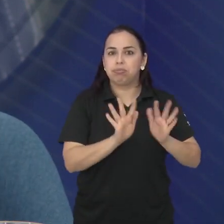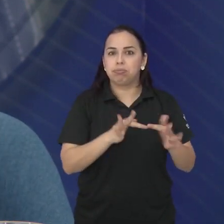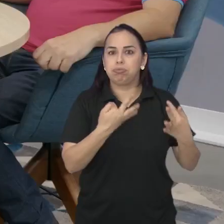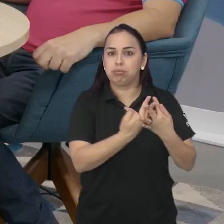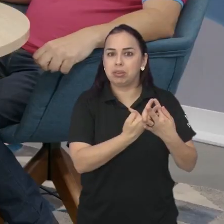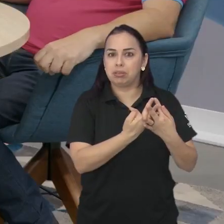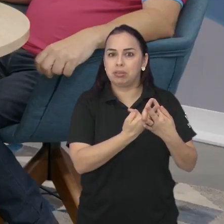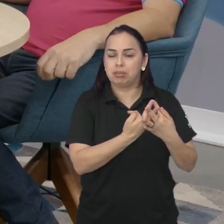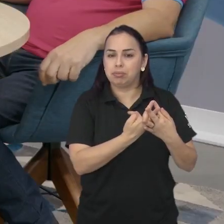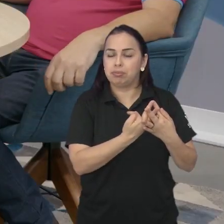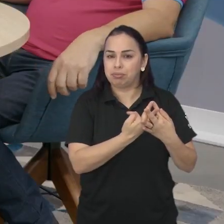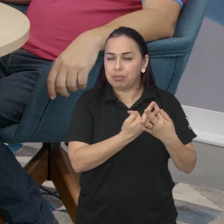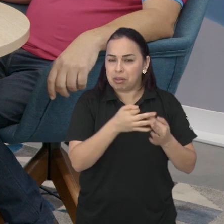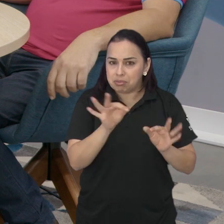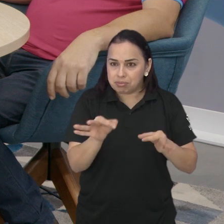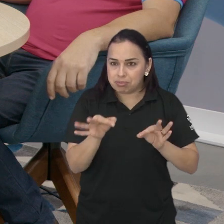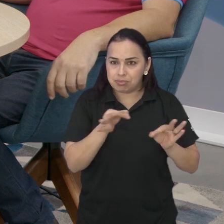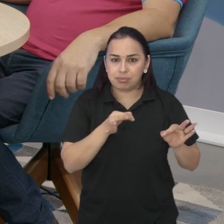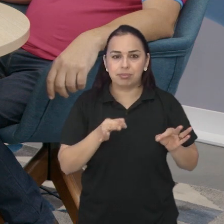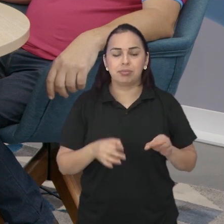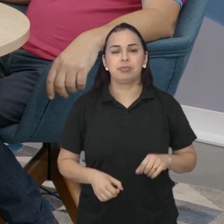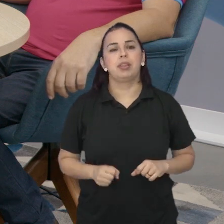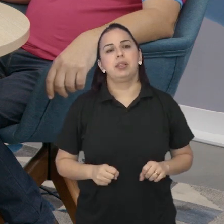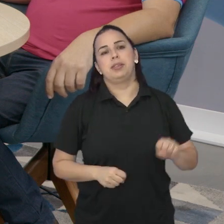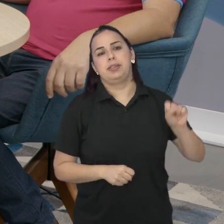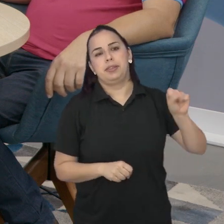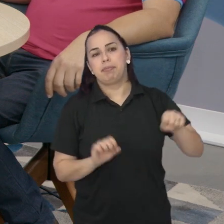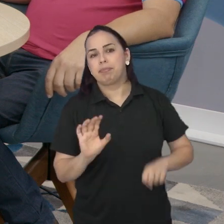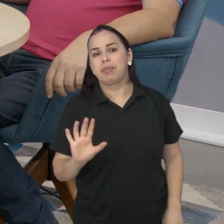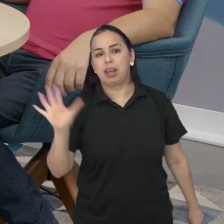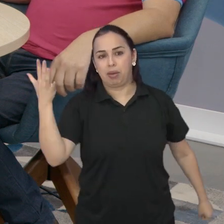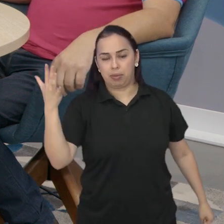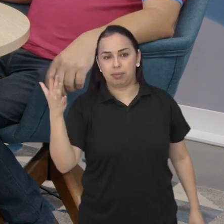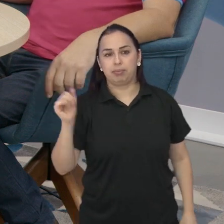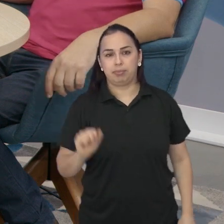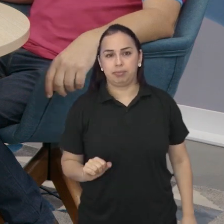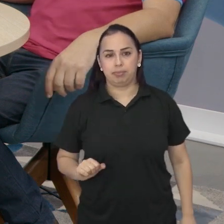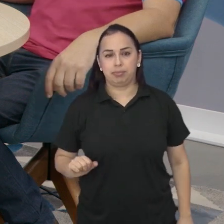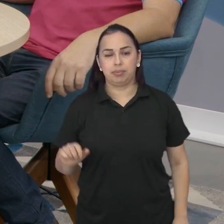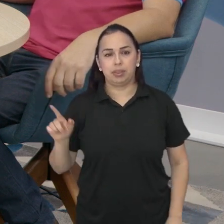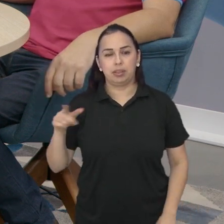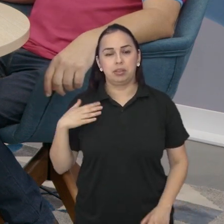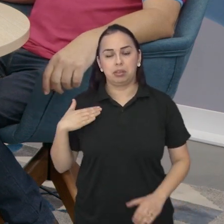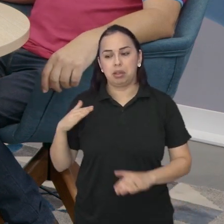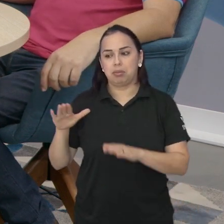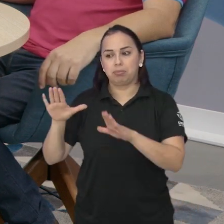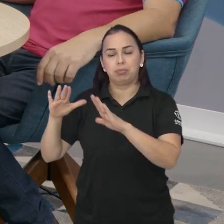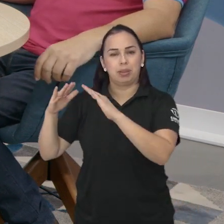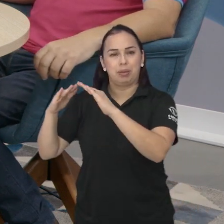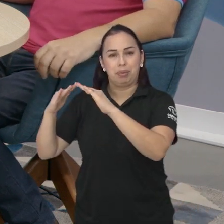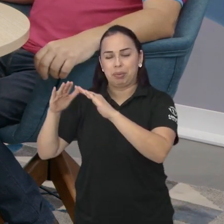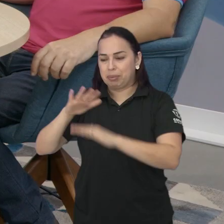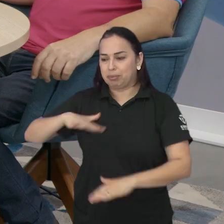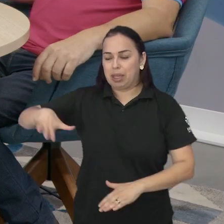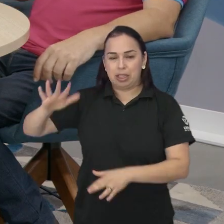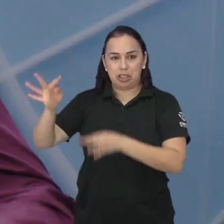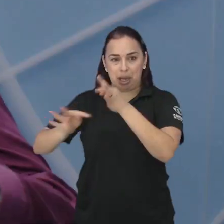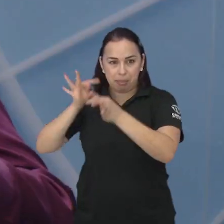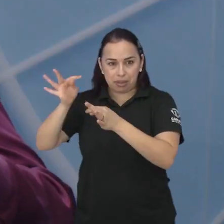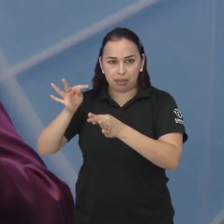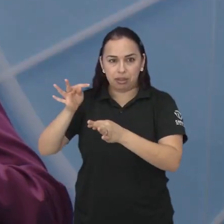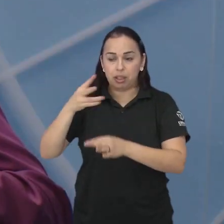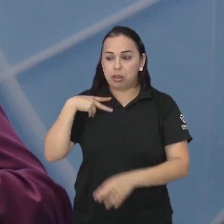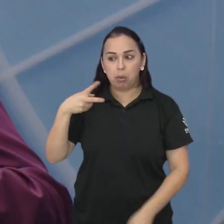formam família dentro desse contexto. Sim, acontece muito, né, até na comunidade terapêutica eu vi muito isso. Em 2019 a gente